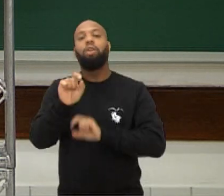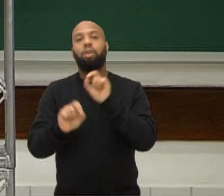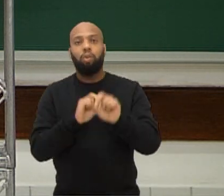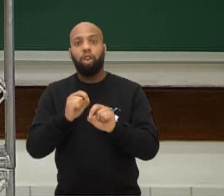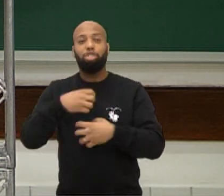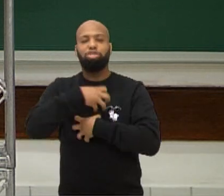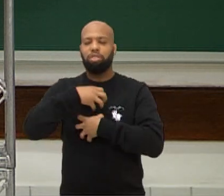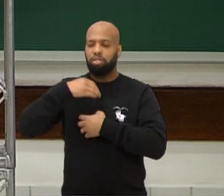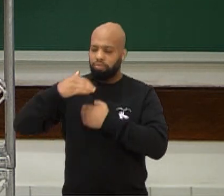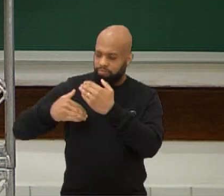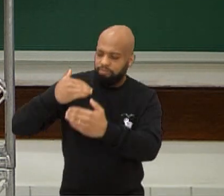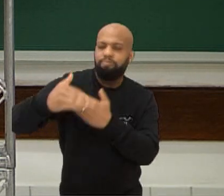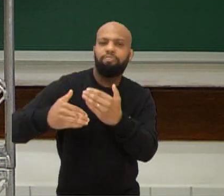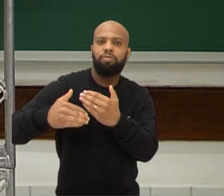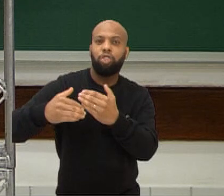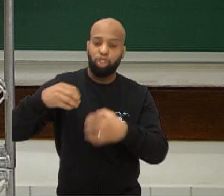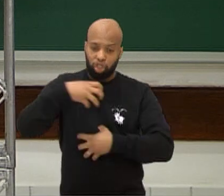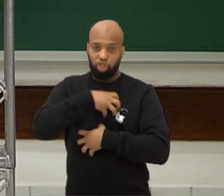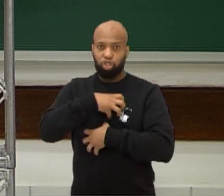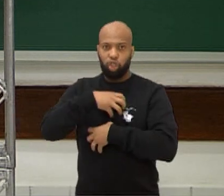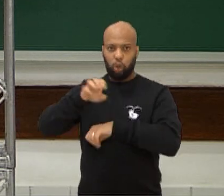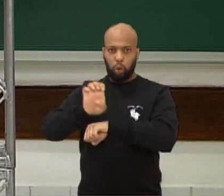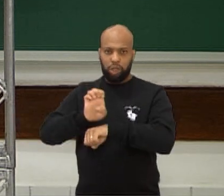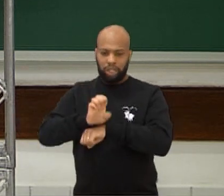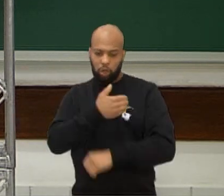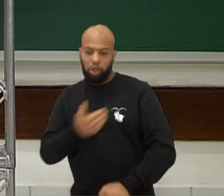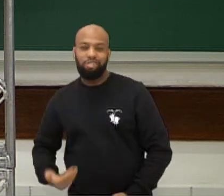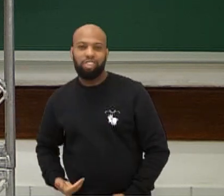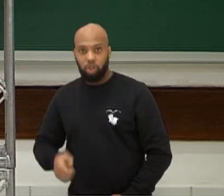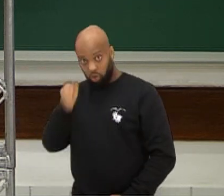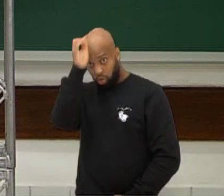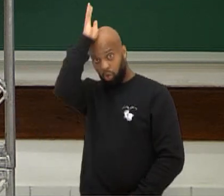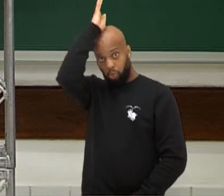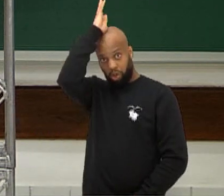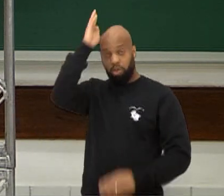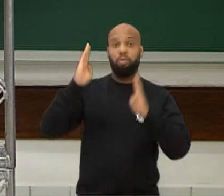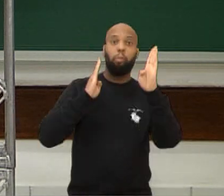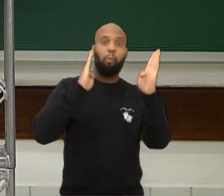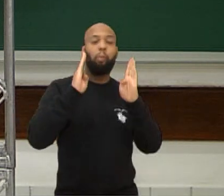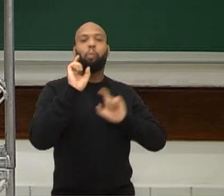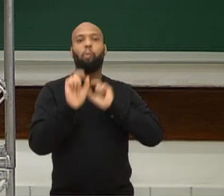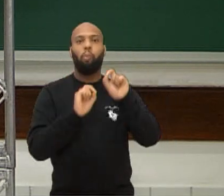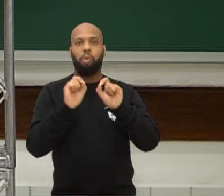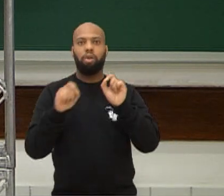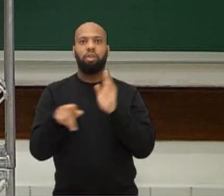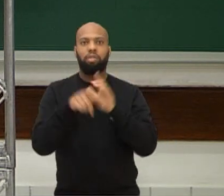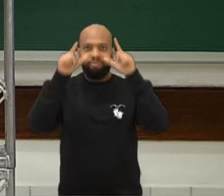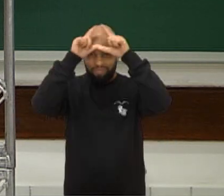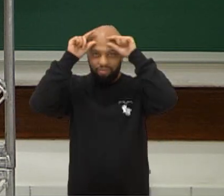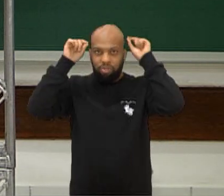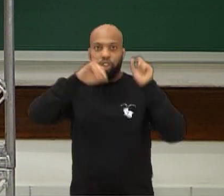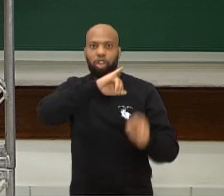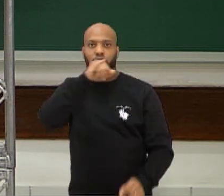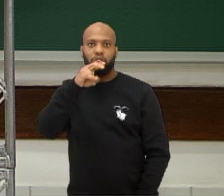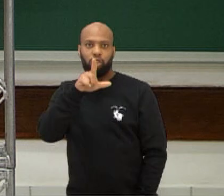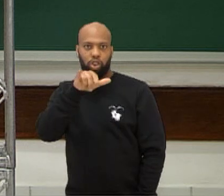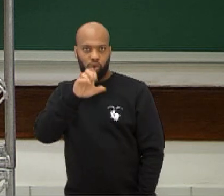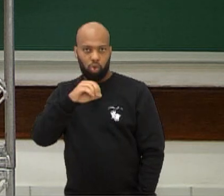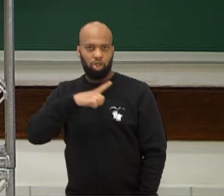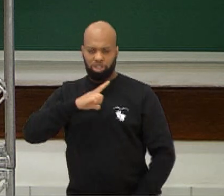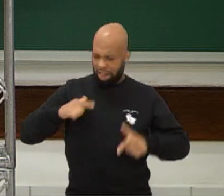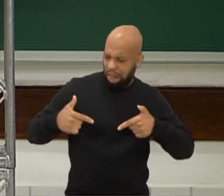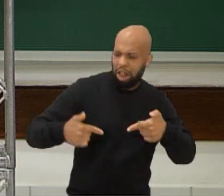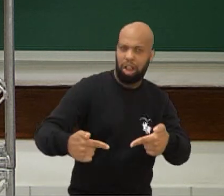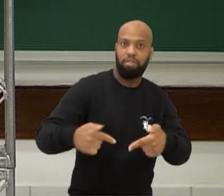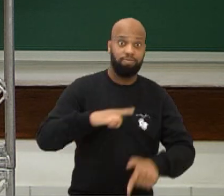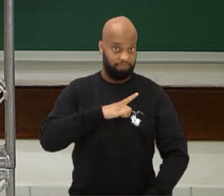o desenvolvimento, né, do Estado romano, especialmente na época ali de Júlio César, na qual nós tínhamos muitas